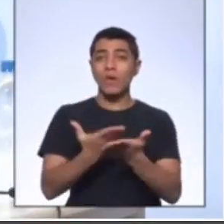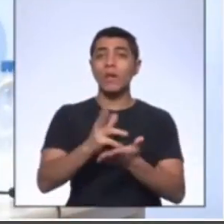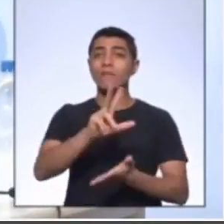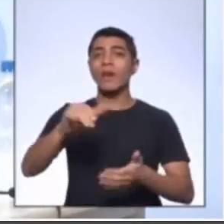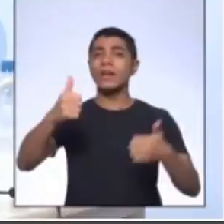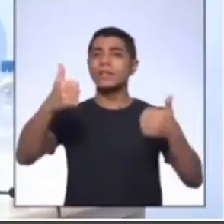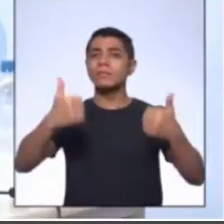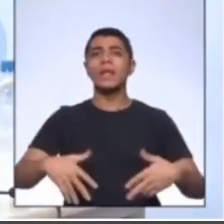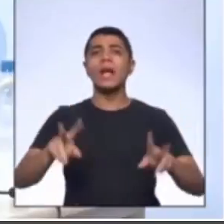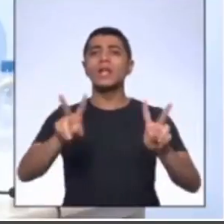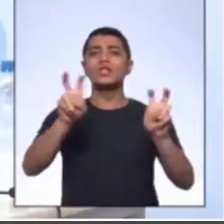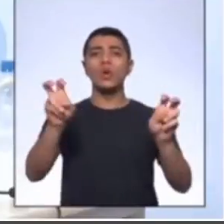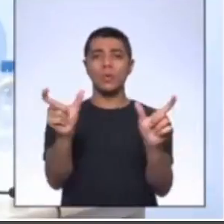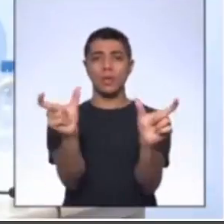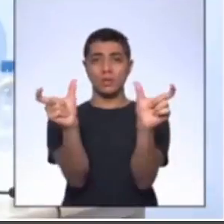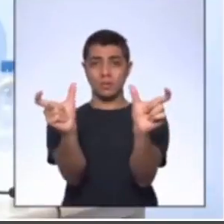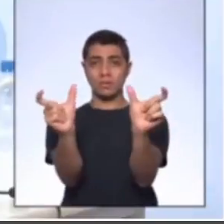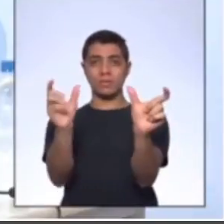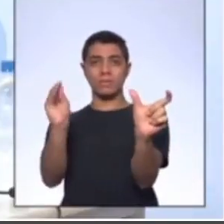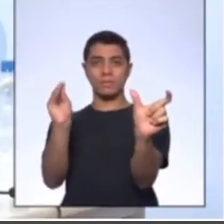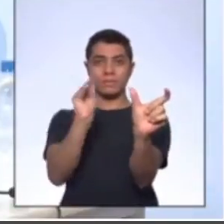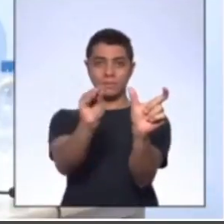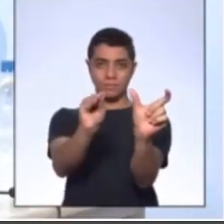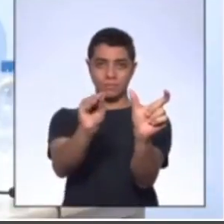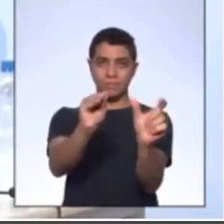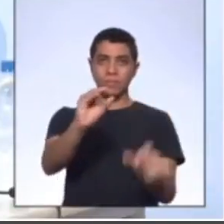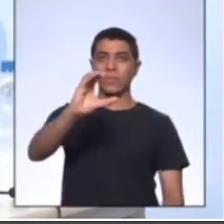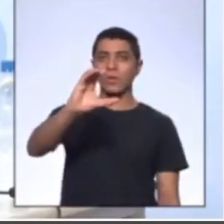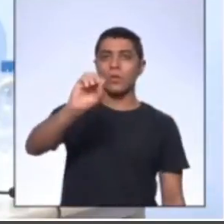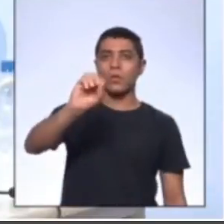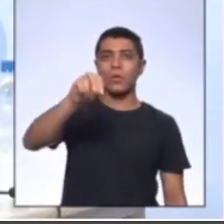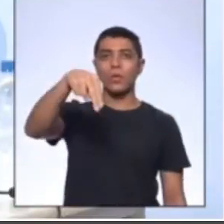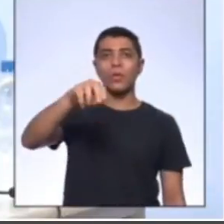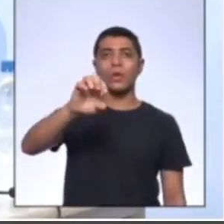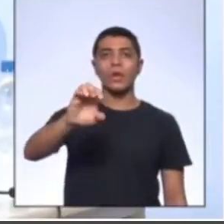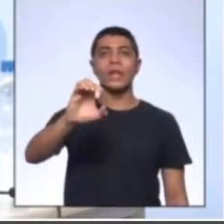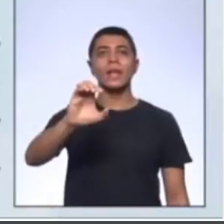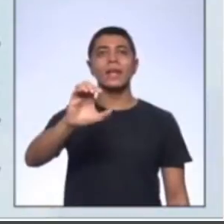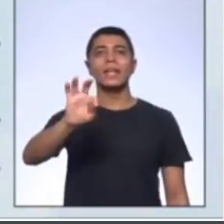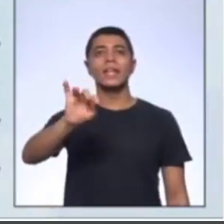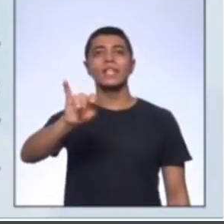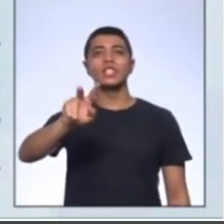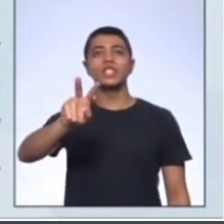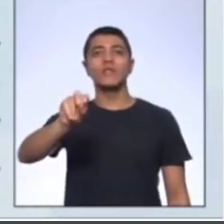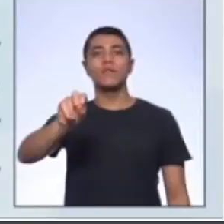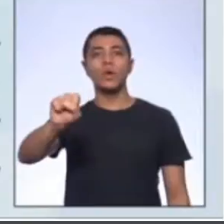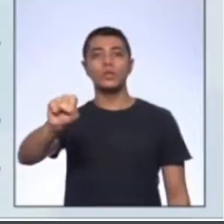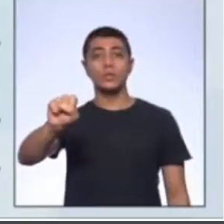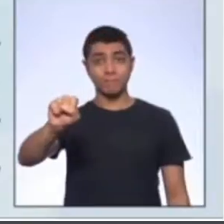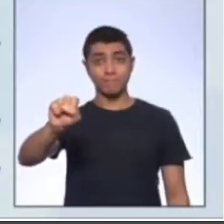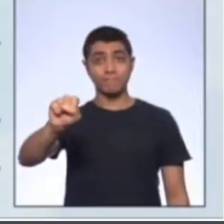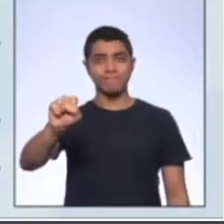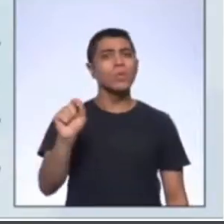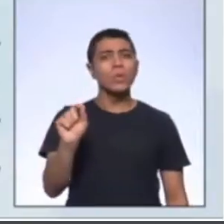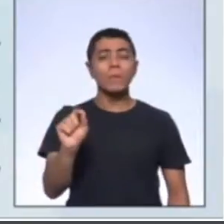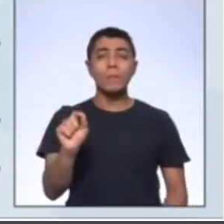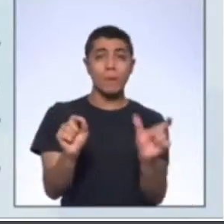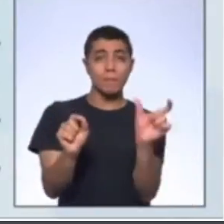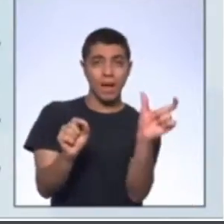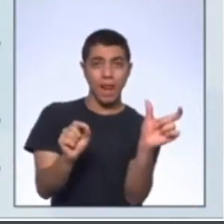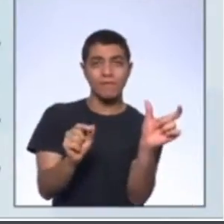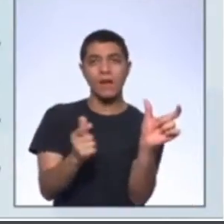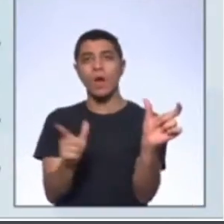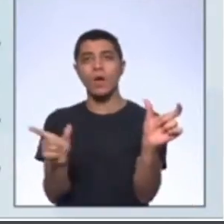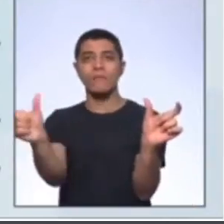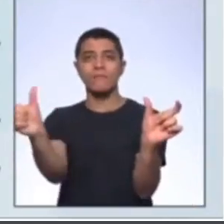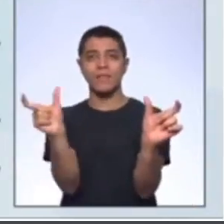são os connection em português eles são chamados de conectores old conectivos eles são as palavras que estabelecem conexão entre